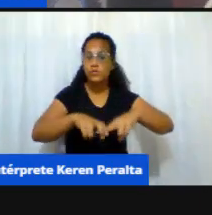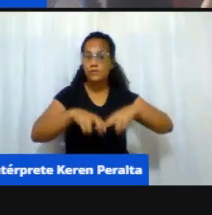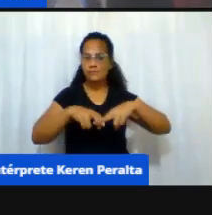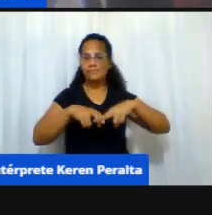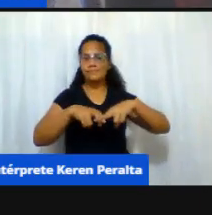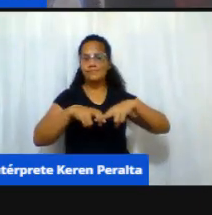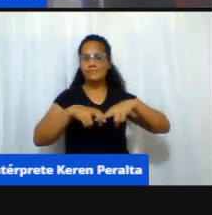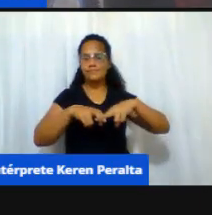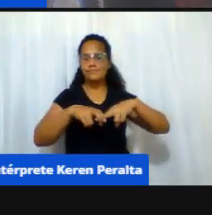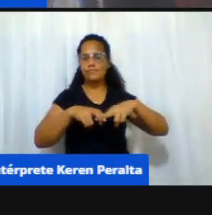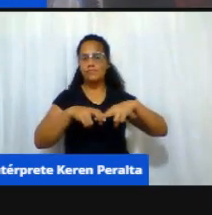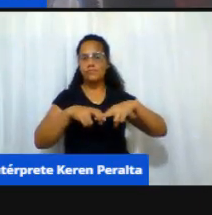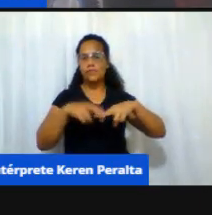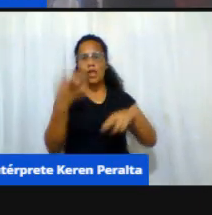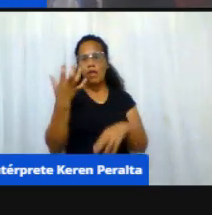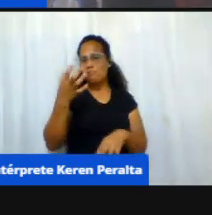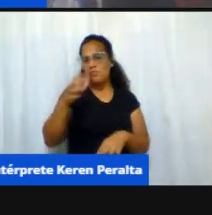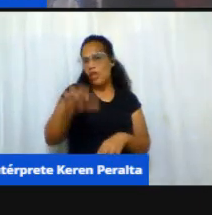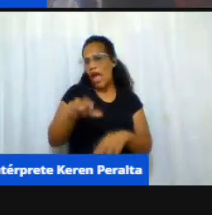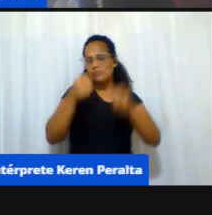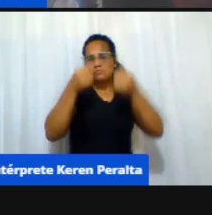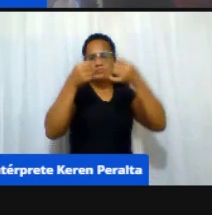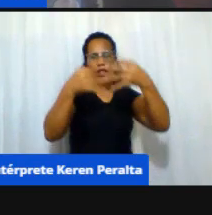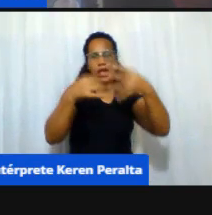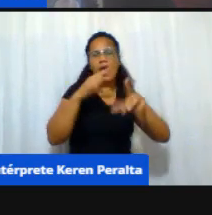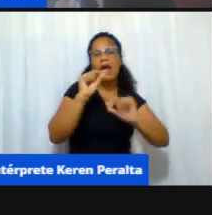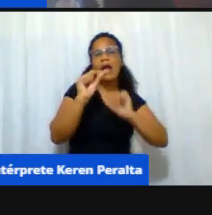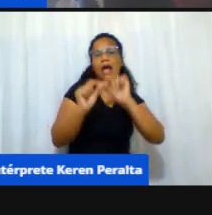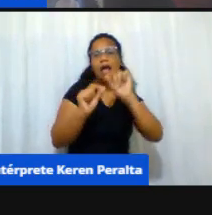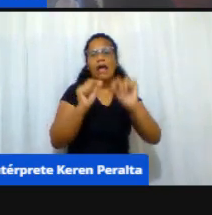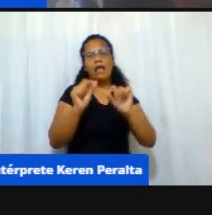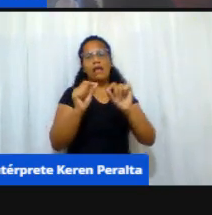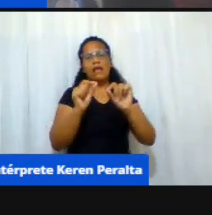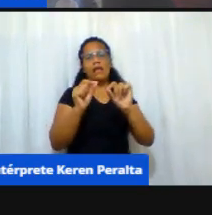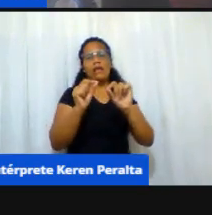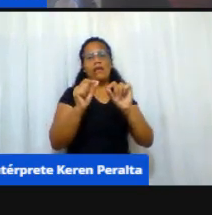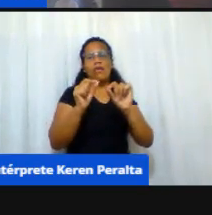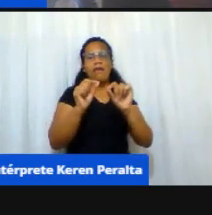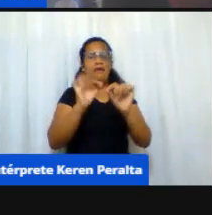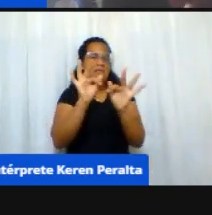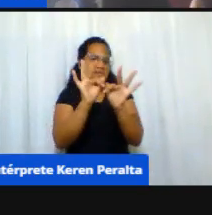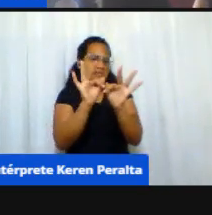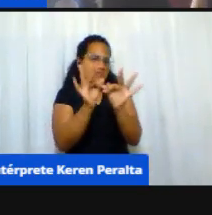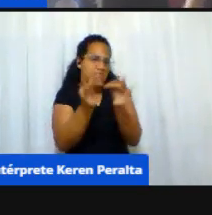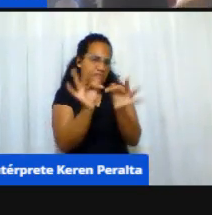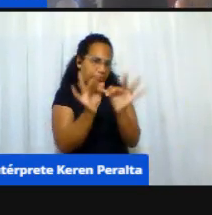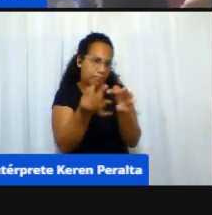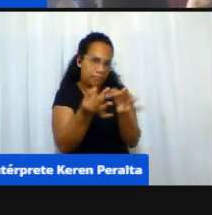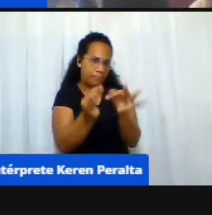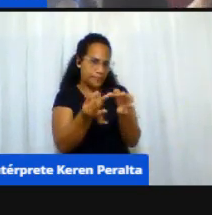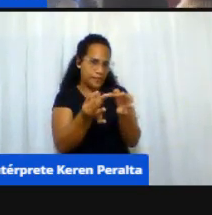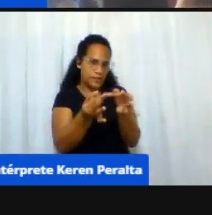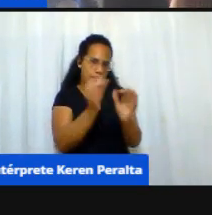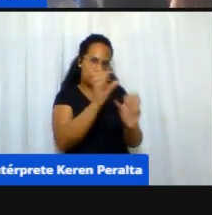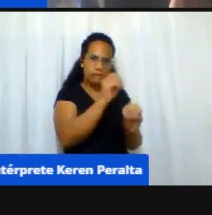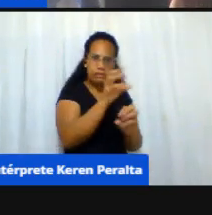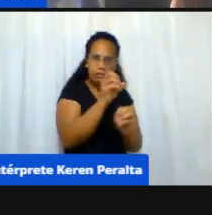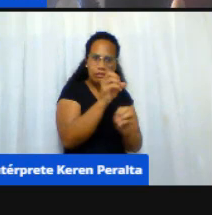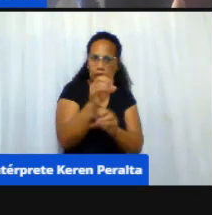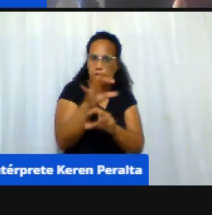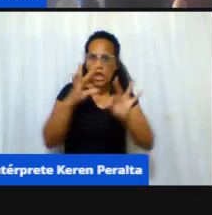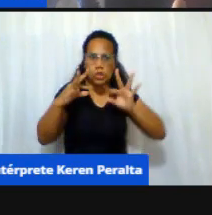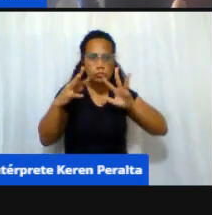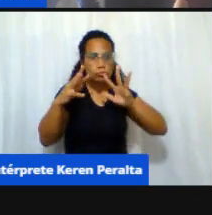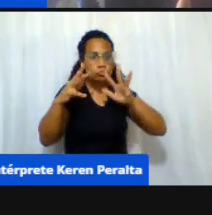dizer que essa distribuição e compartilhamento sejam tarefas simples, pois envolve diagnosticar a turma